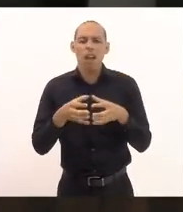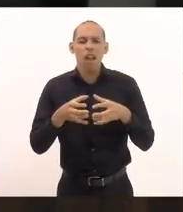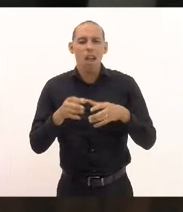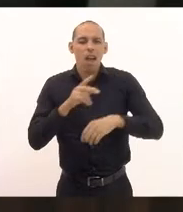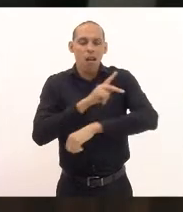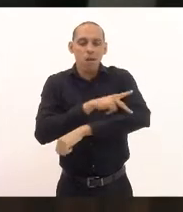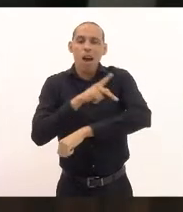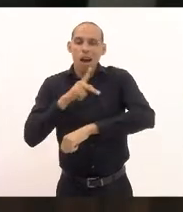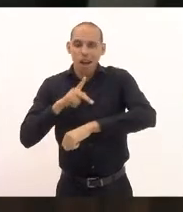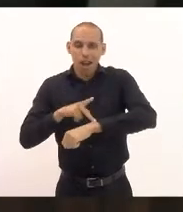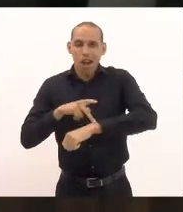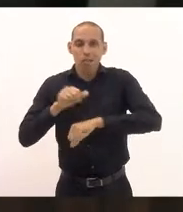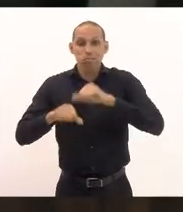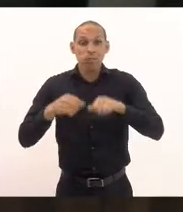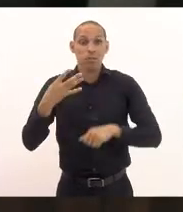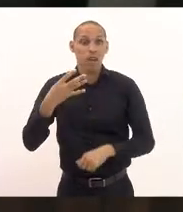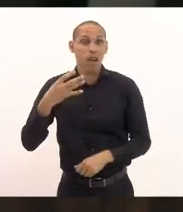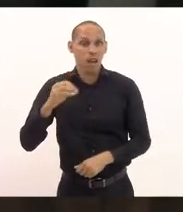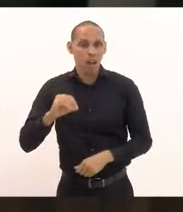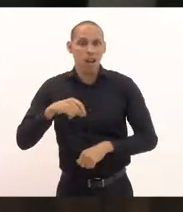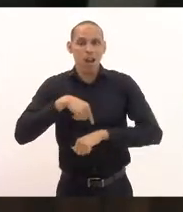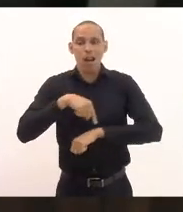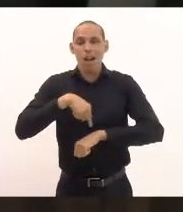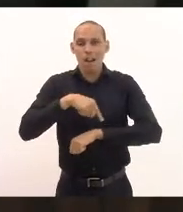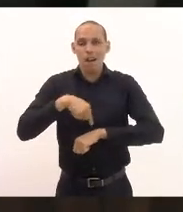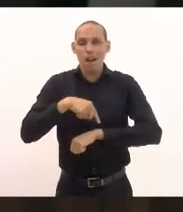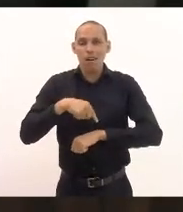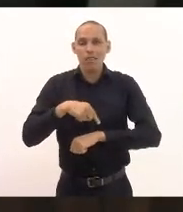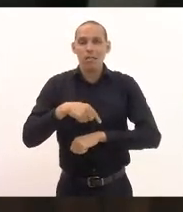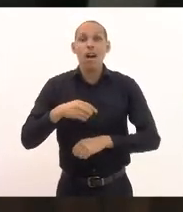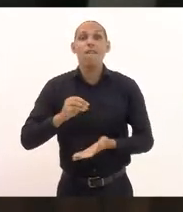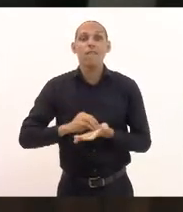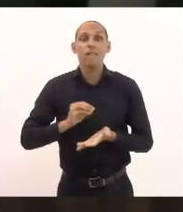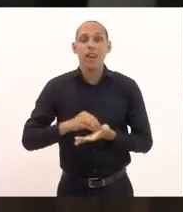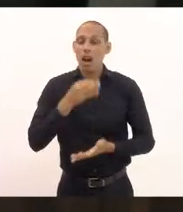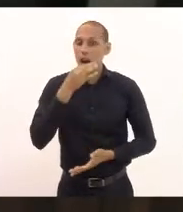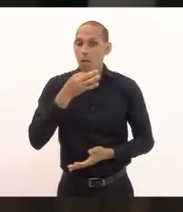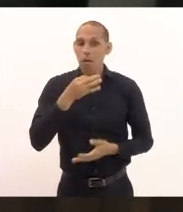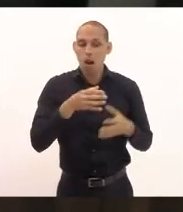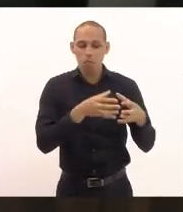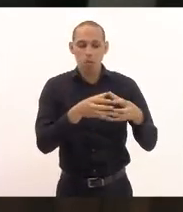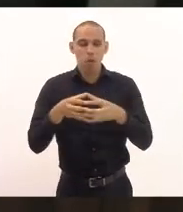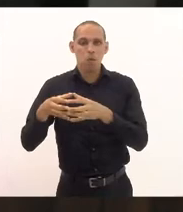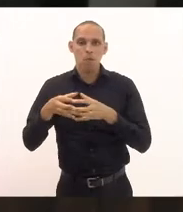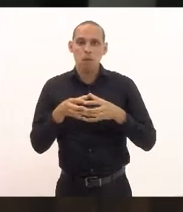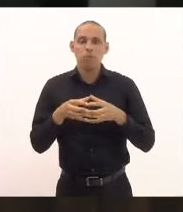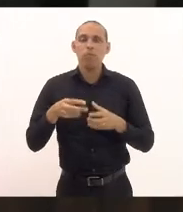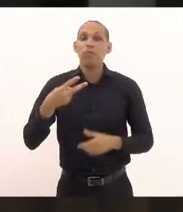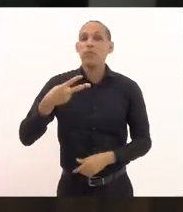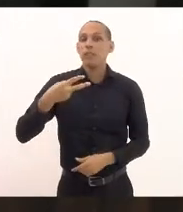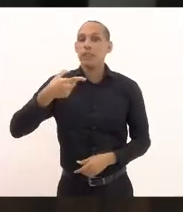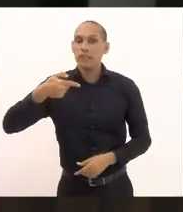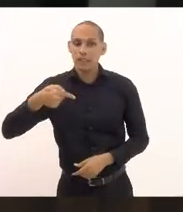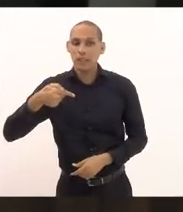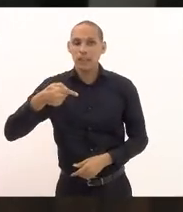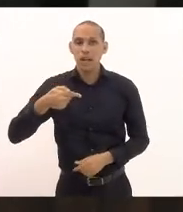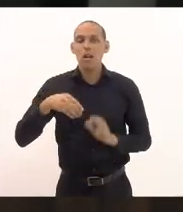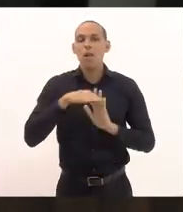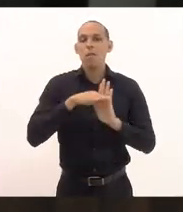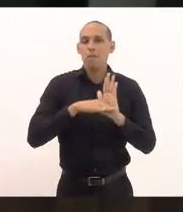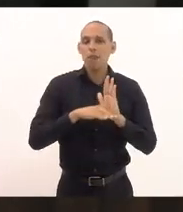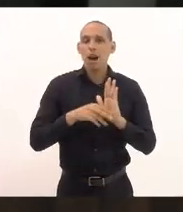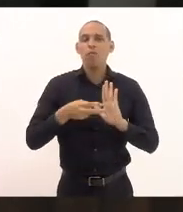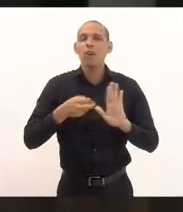para 40 horas semanais, pendente de parecer da Comissão de Emendas Condicionais e veto. 27º da pauta, veto total aposto ao projeto de